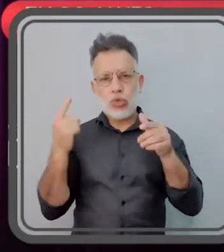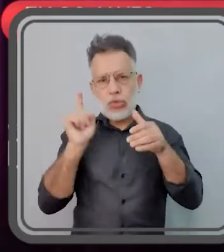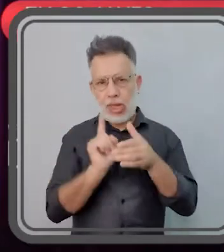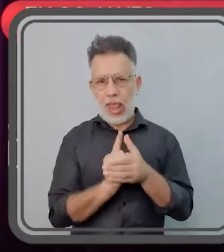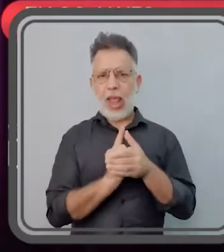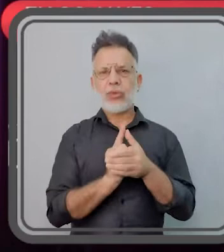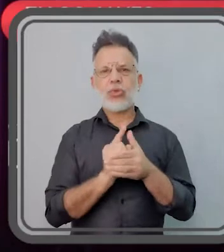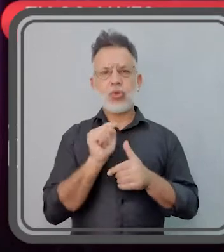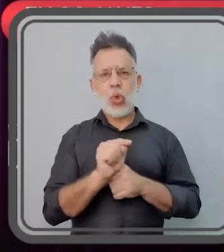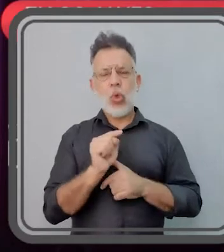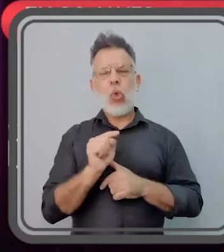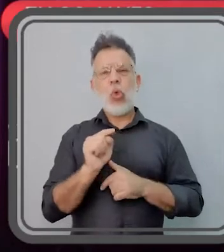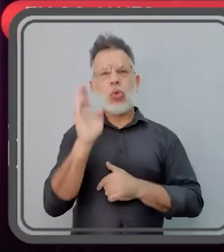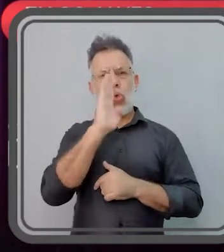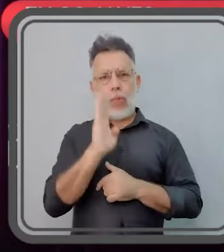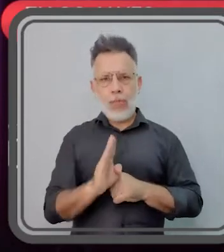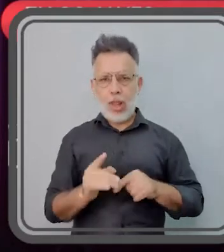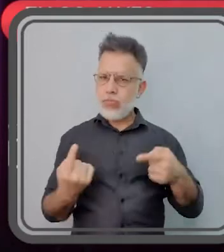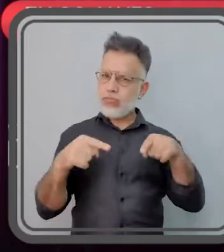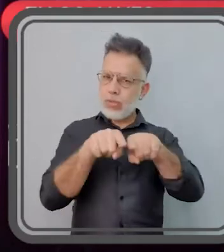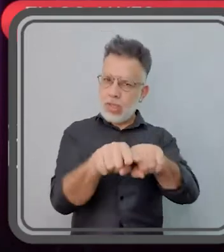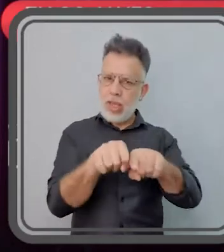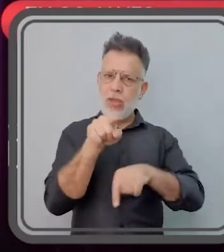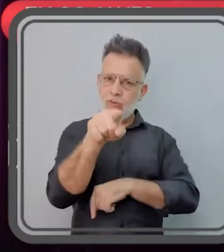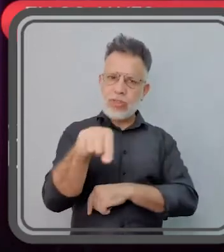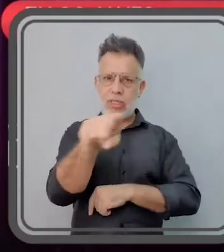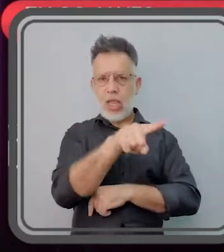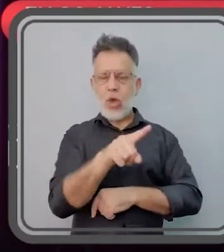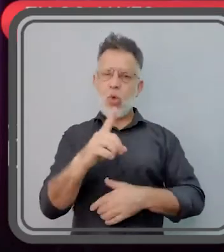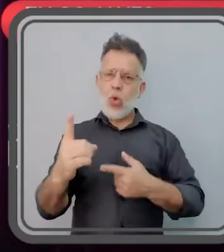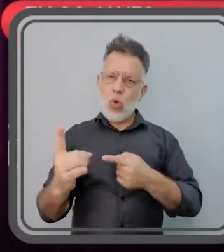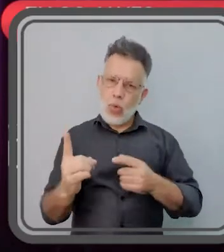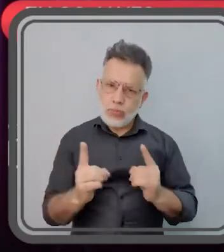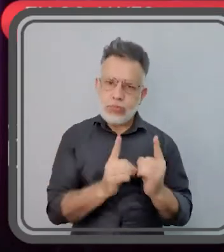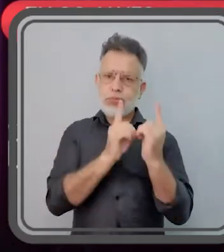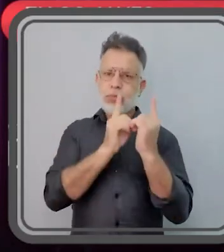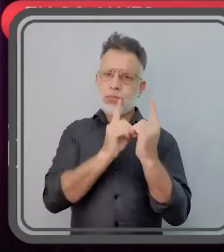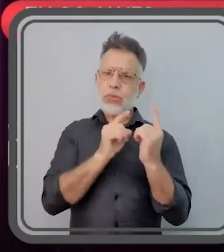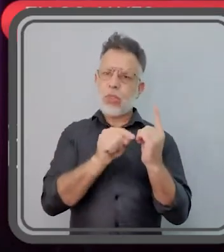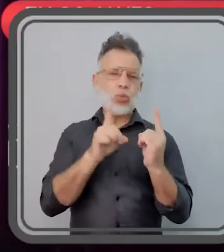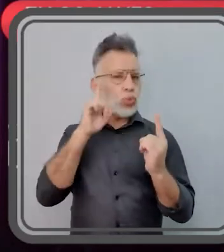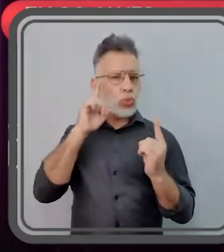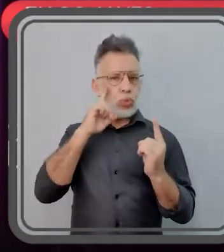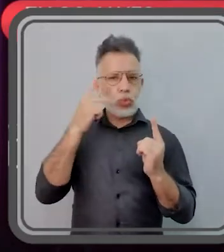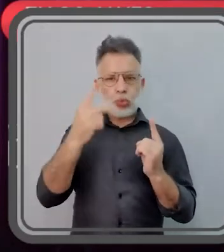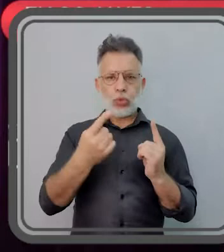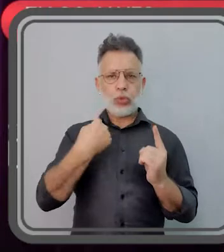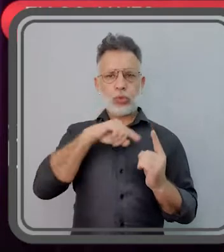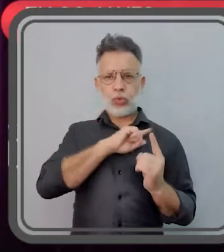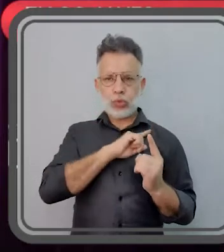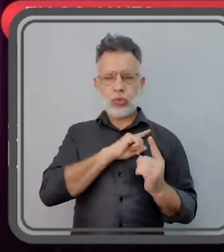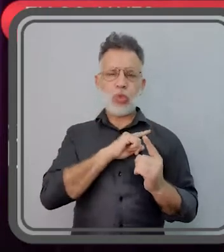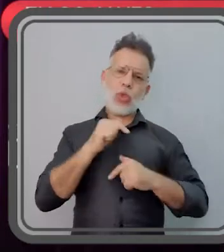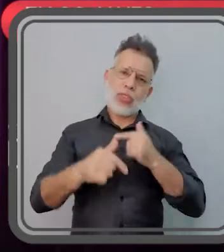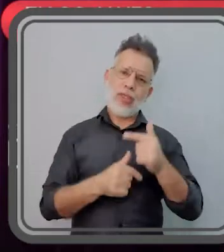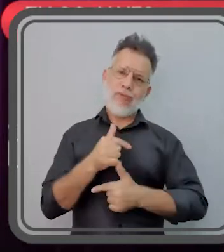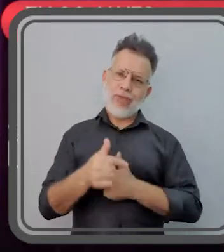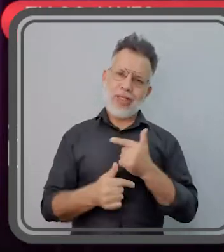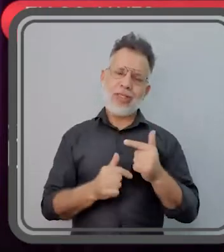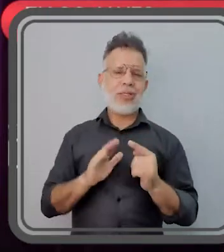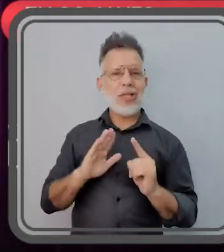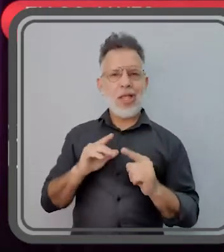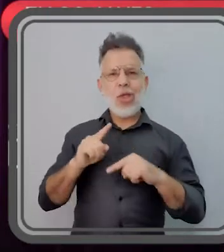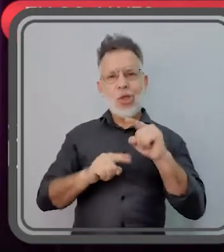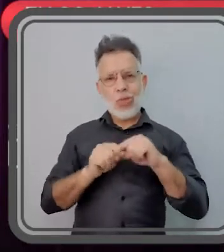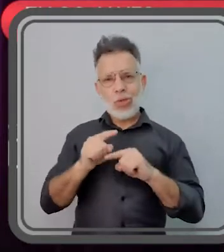Brasil, que você, como consumidor final, toca dia a dia nossos serviços e nossos